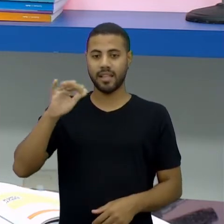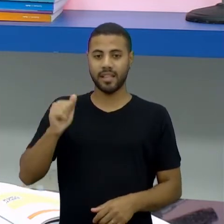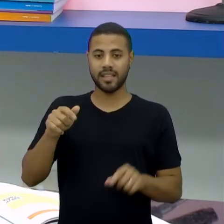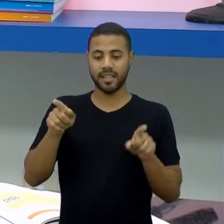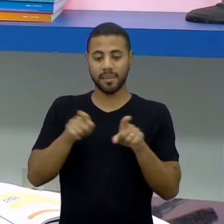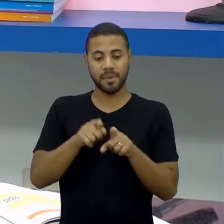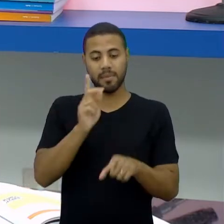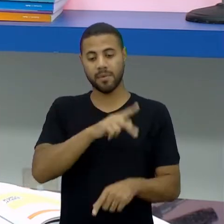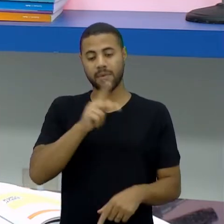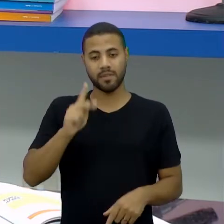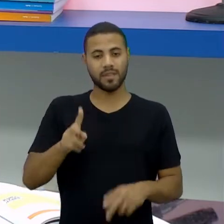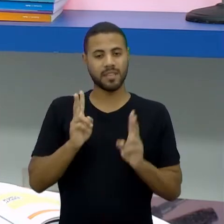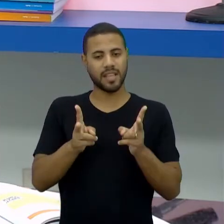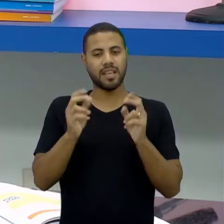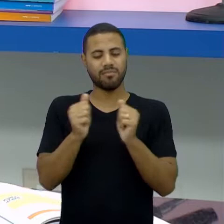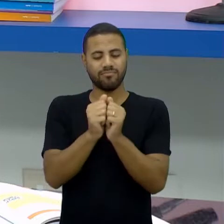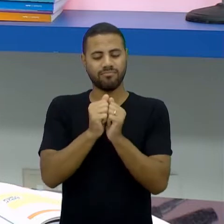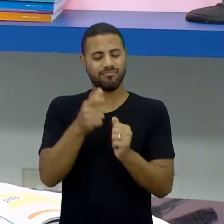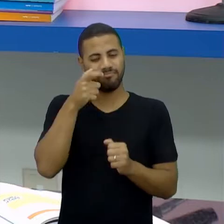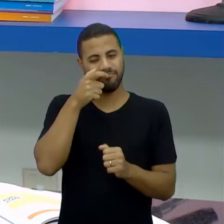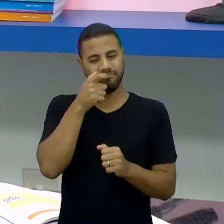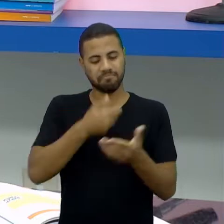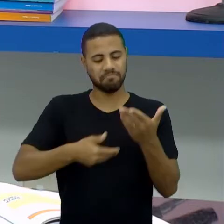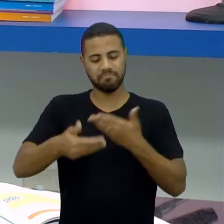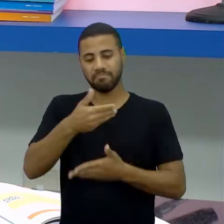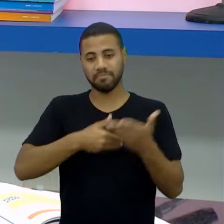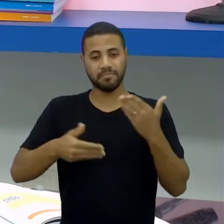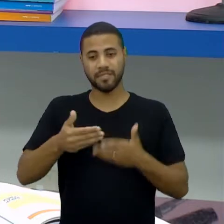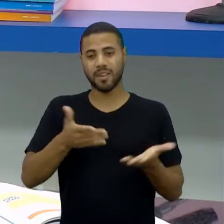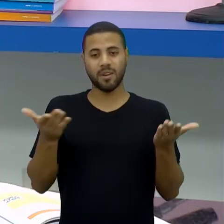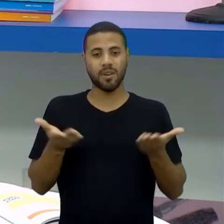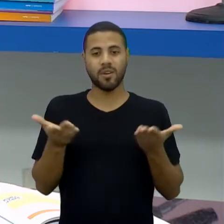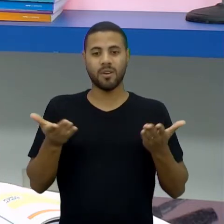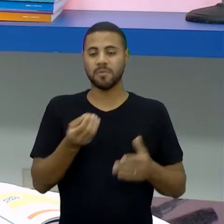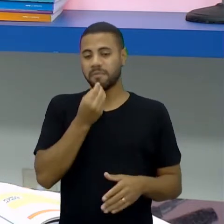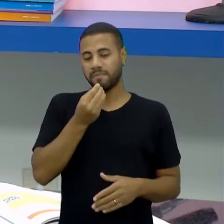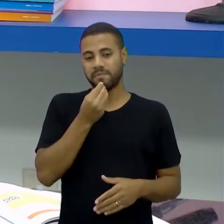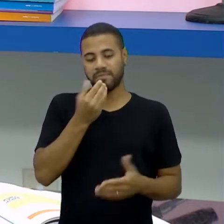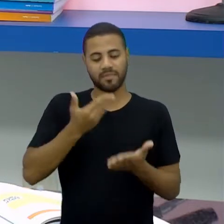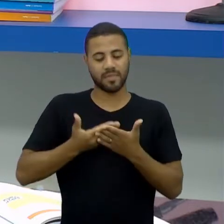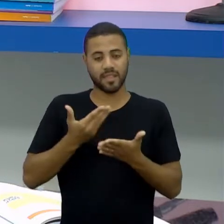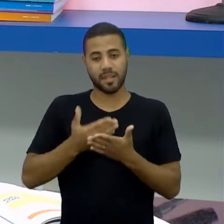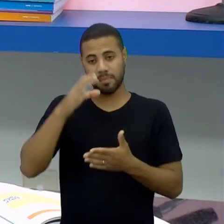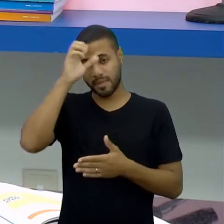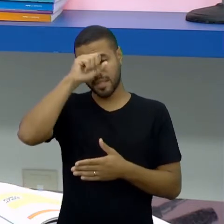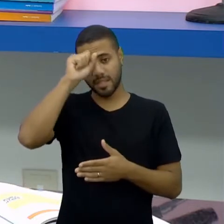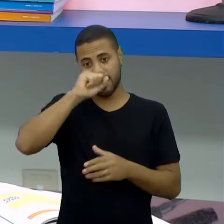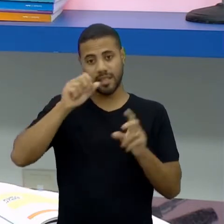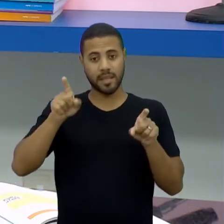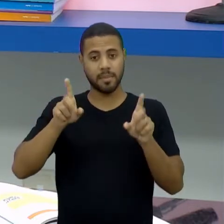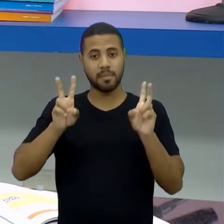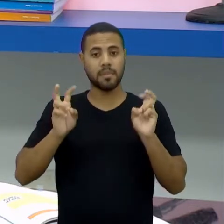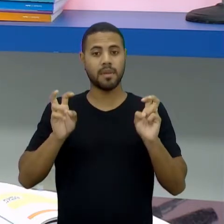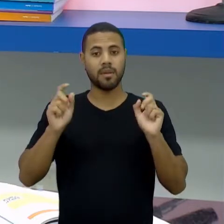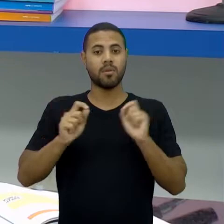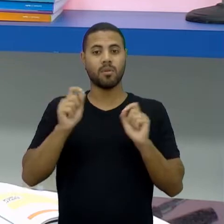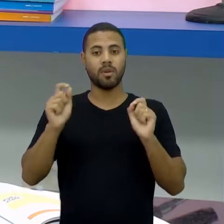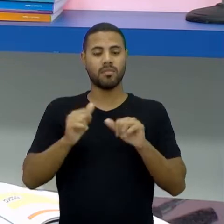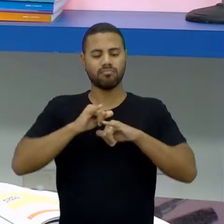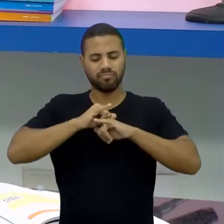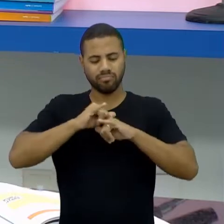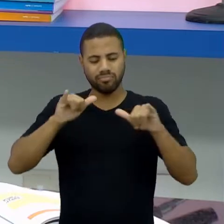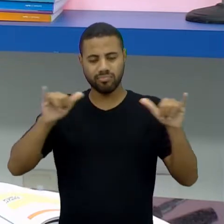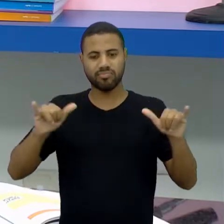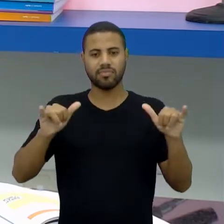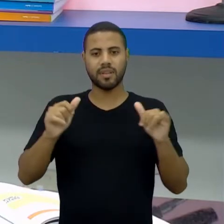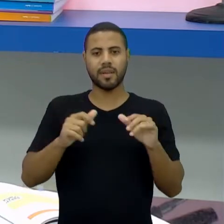que sempre nos acompanham, e estamos aqui para mais uma aula do nosso aprofundamento Se Liga na Mídia. Eu